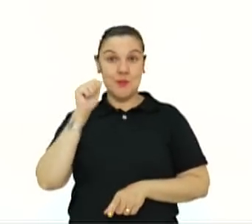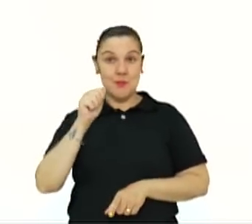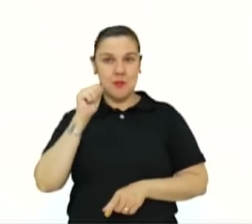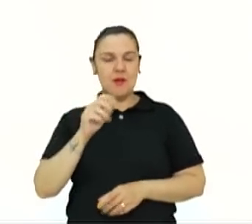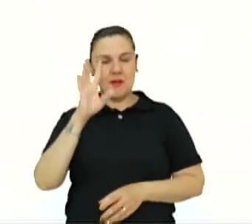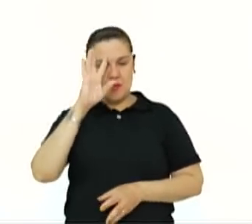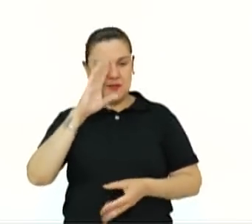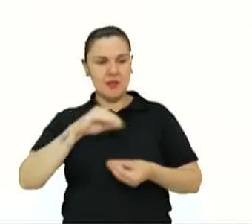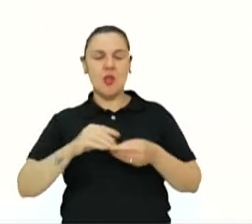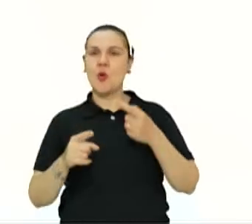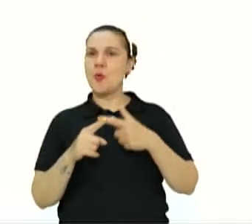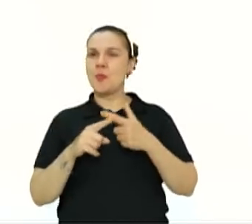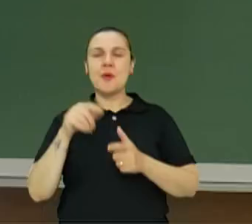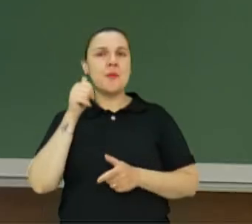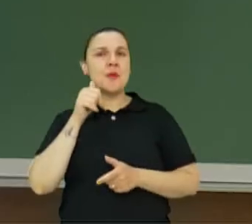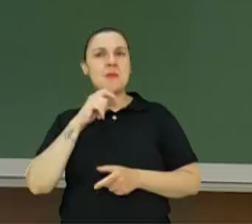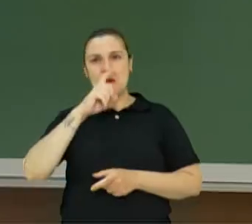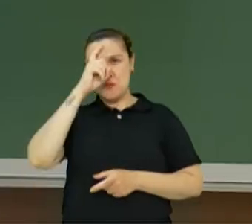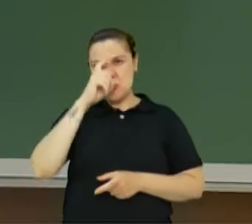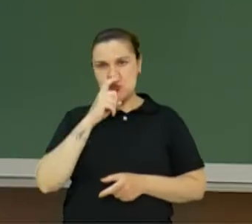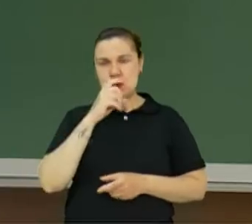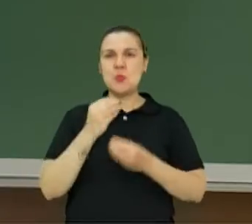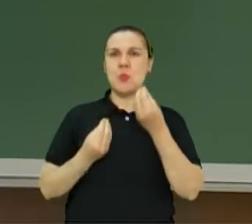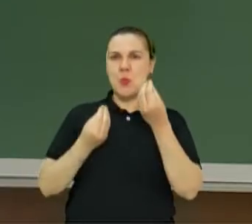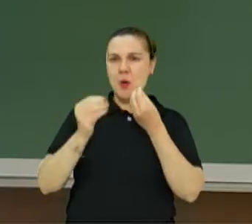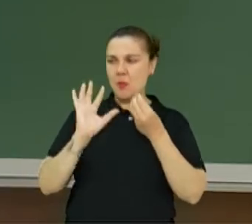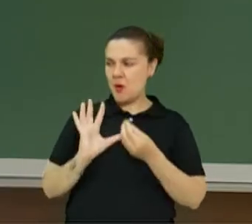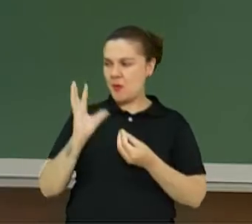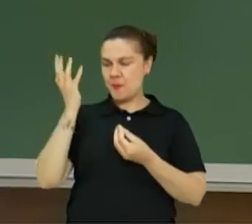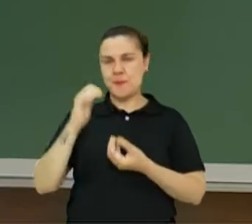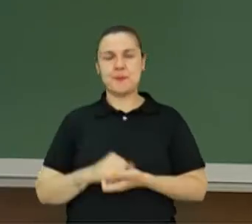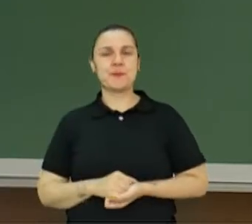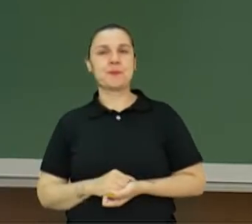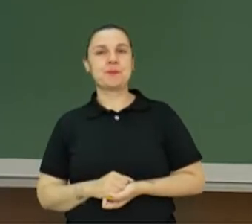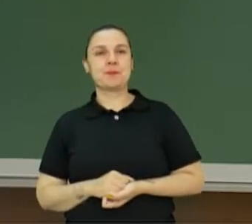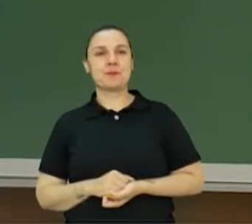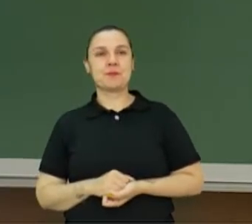entender por que a menina menstrua, como que isso acontece,